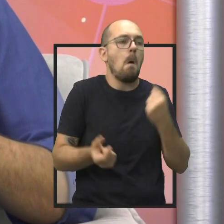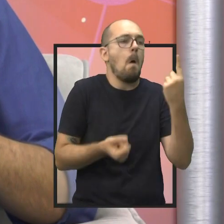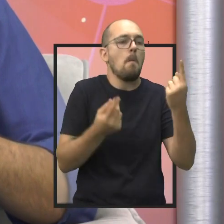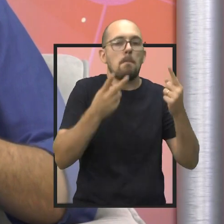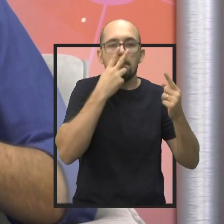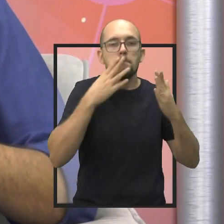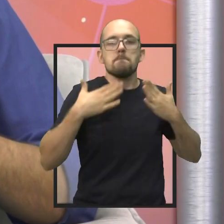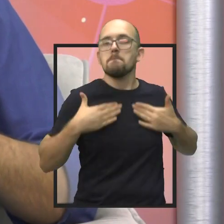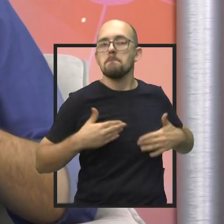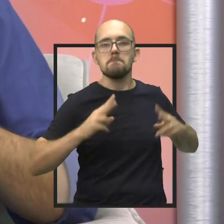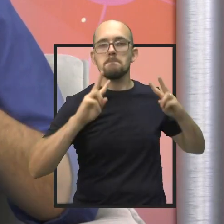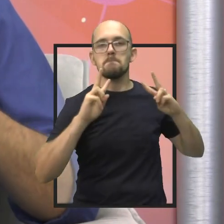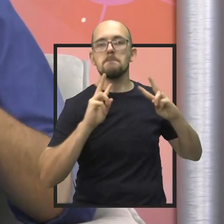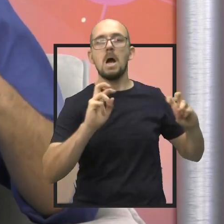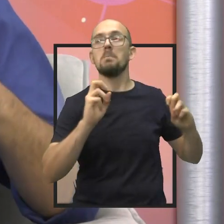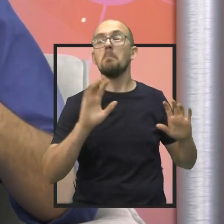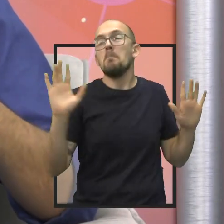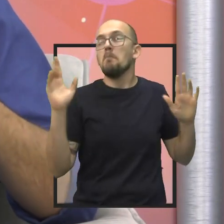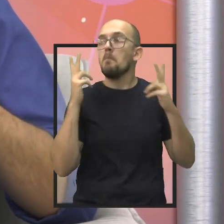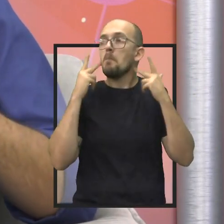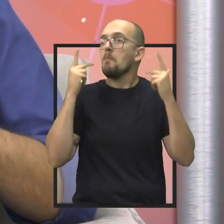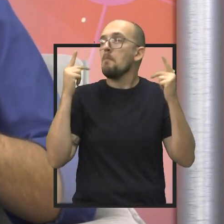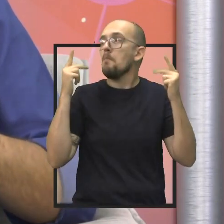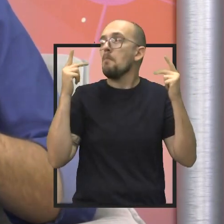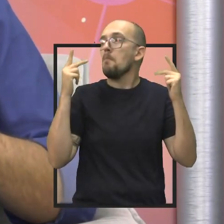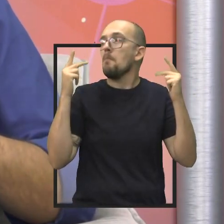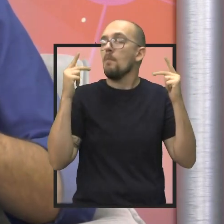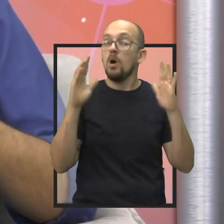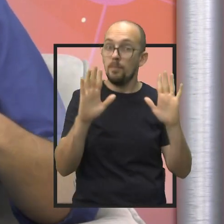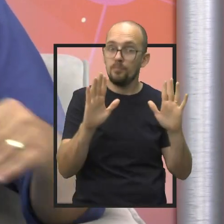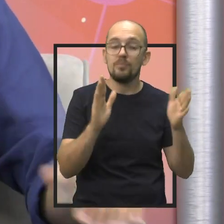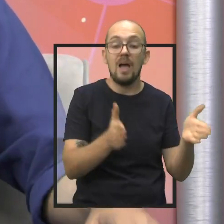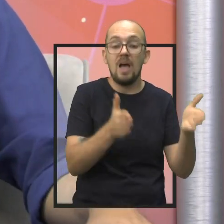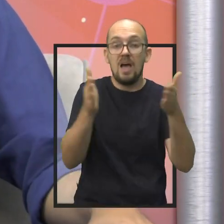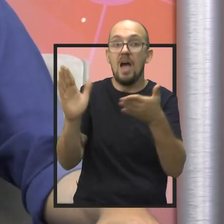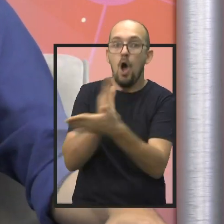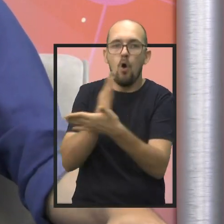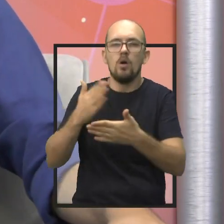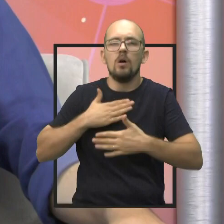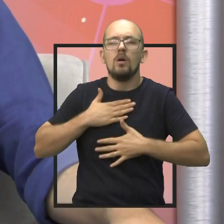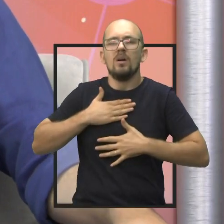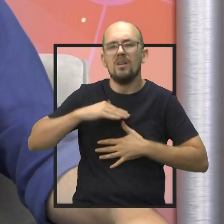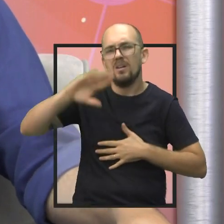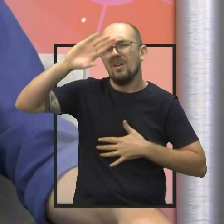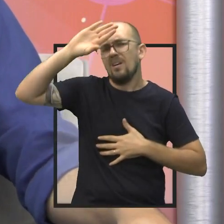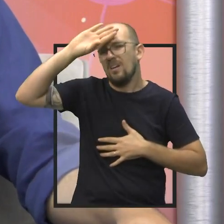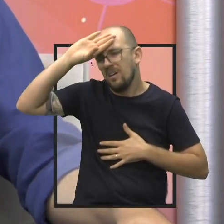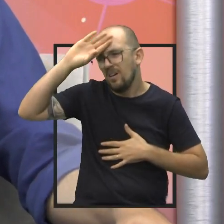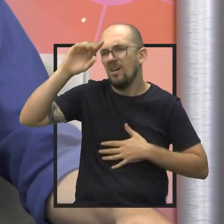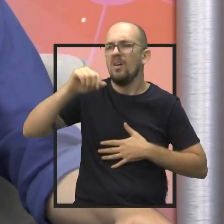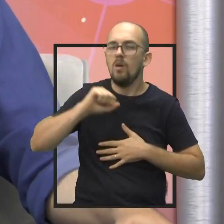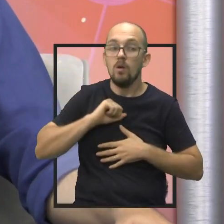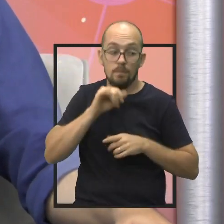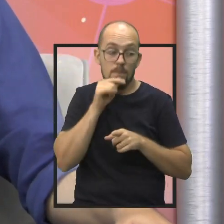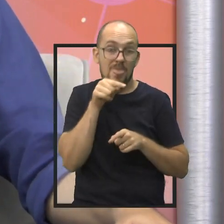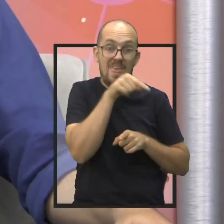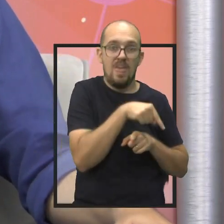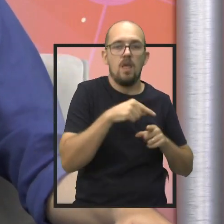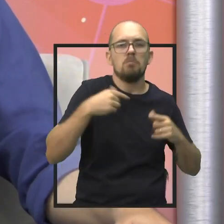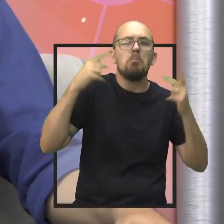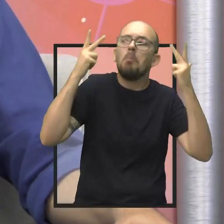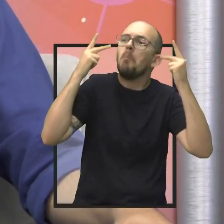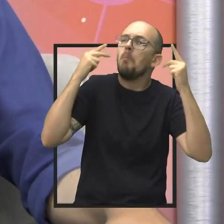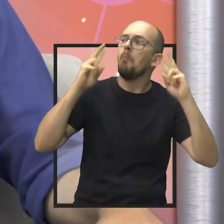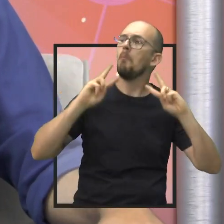pouco sintomáticos. Esses casos assintomáticos e pouco sintomáticos, a transmissão para outras pessoas é rara, ela pode até ocorrer,